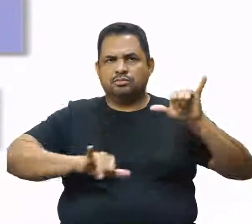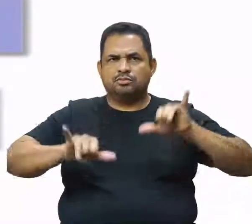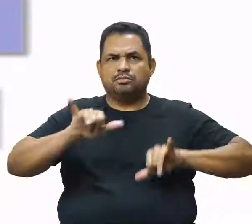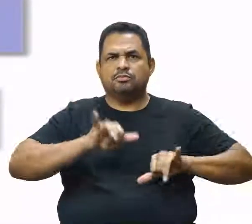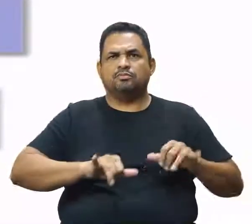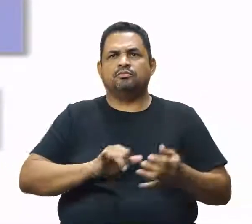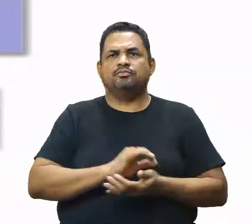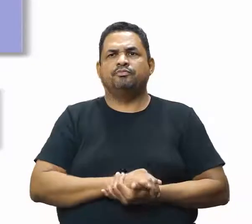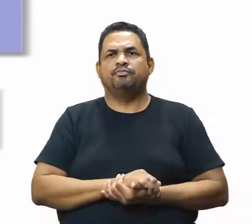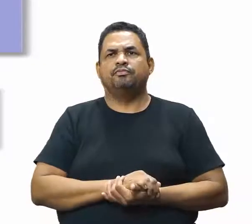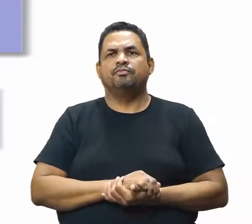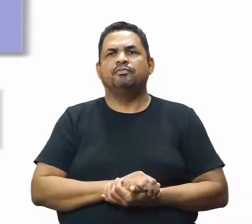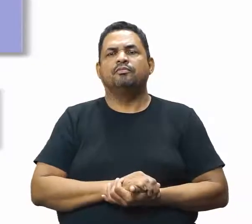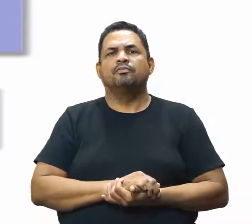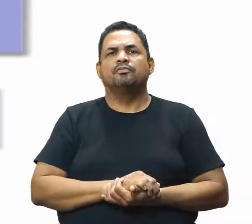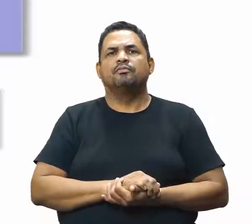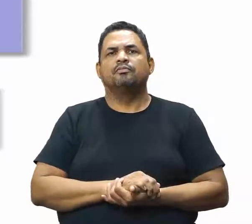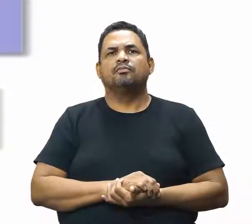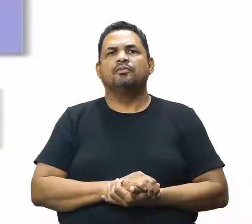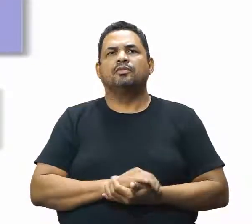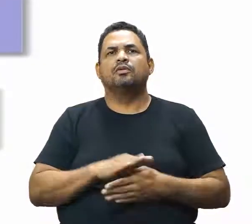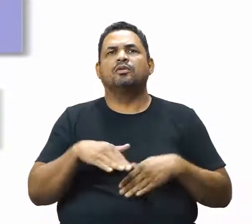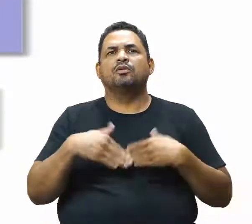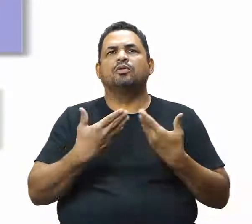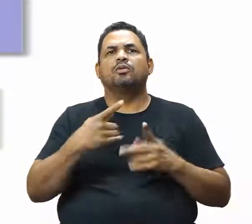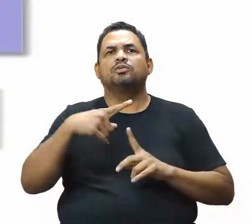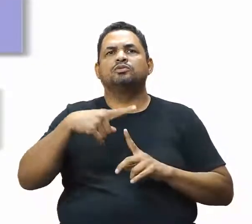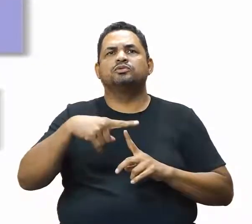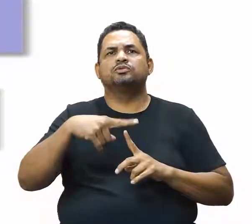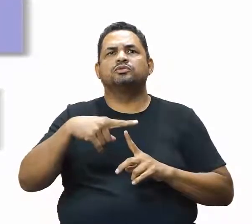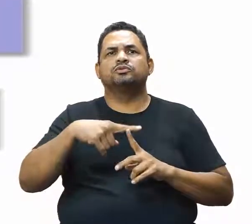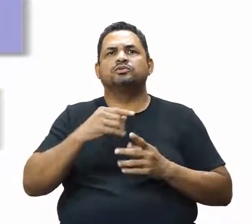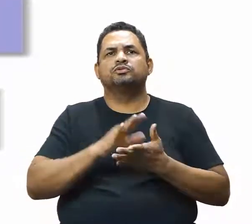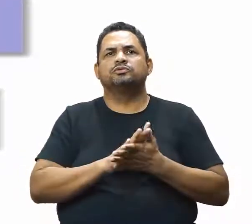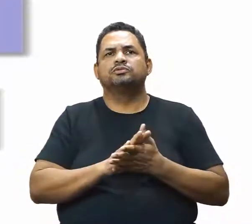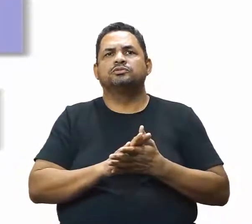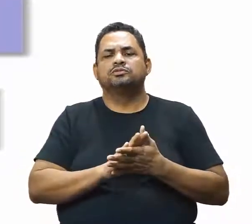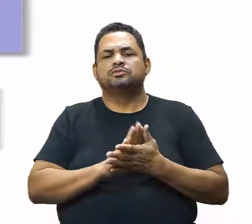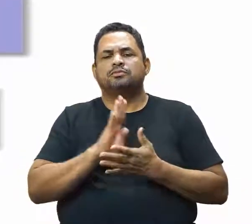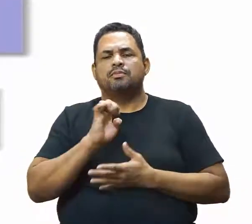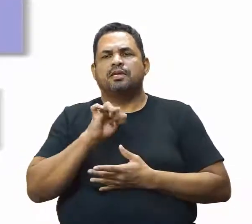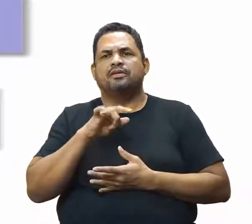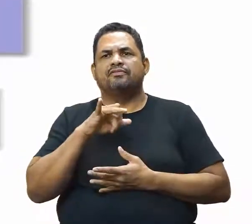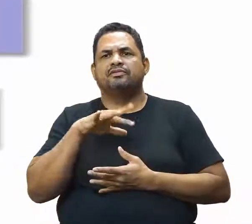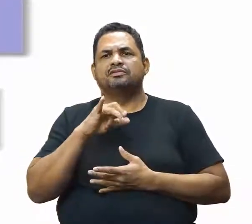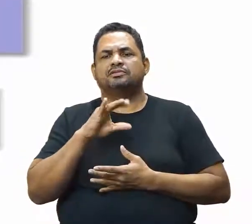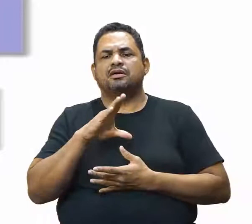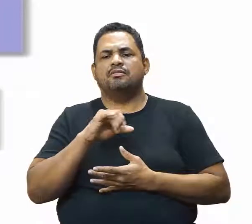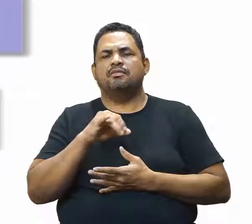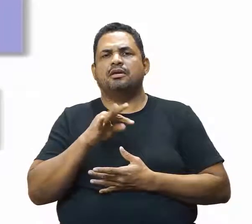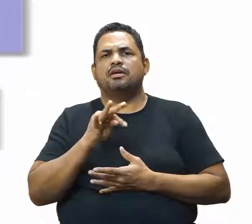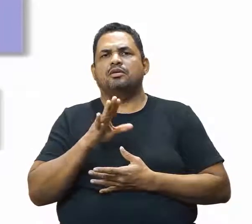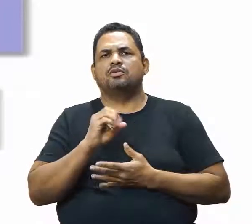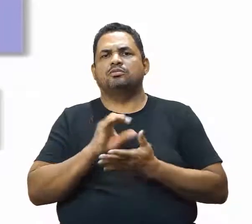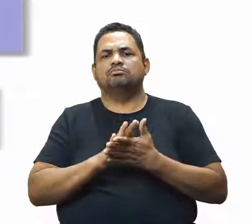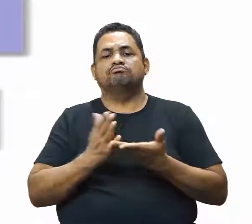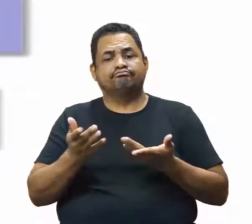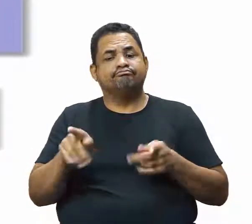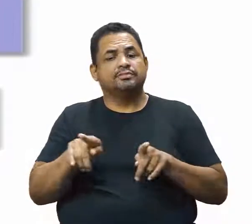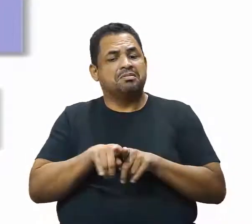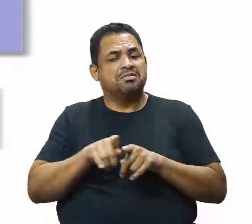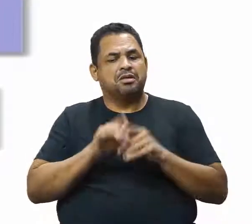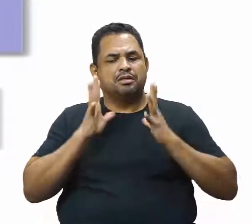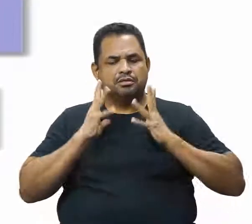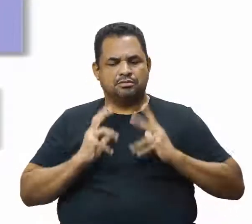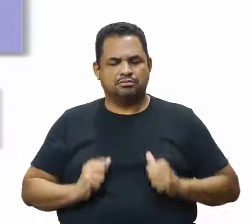queridos. Então, nós vamos ver aí quais são os tipos de beneficiamento. Acredita que até a limpeza do fruto é um